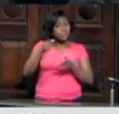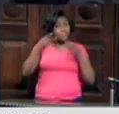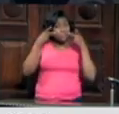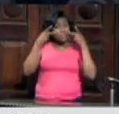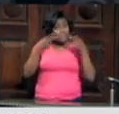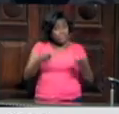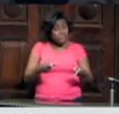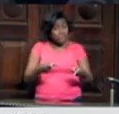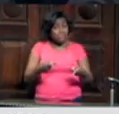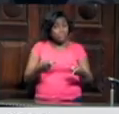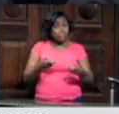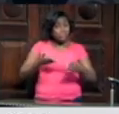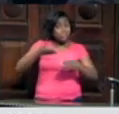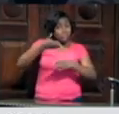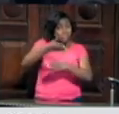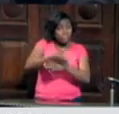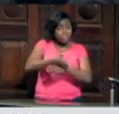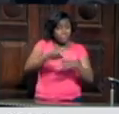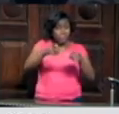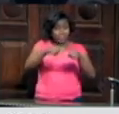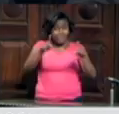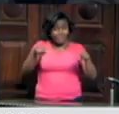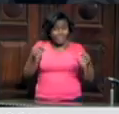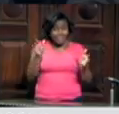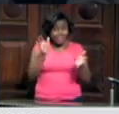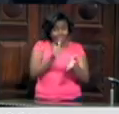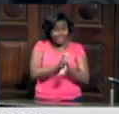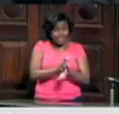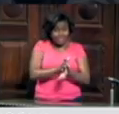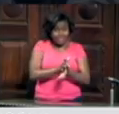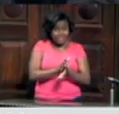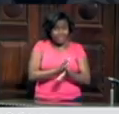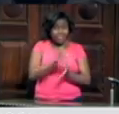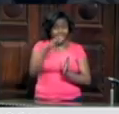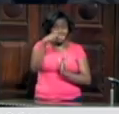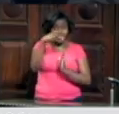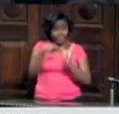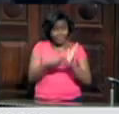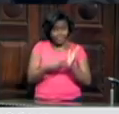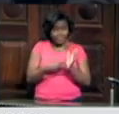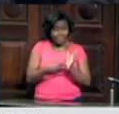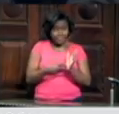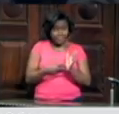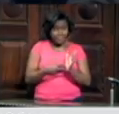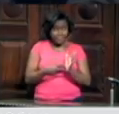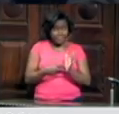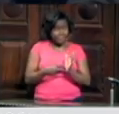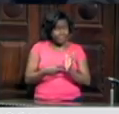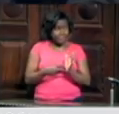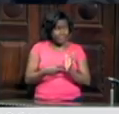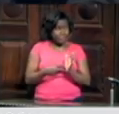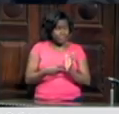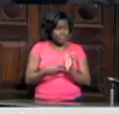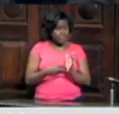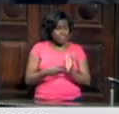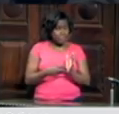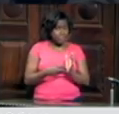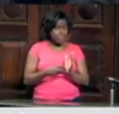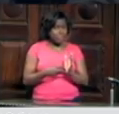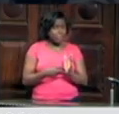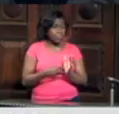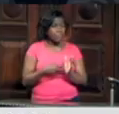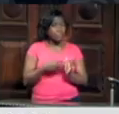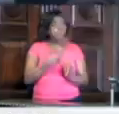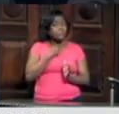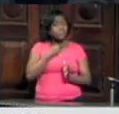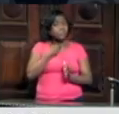ao Real Gabinete Português de Leitura. Portanto, é um dia especial. E eu não queria deixar de dizer que